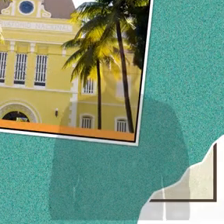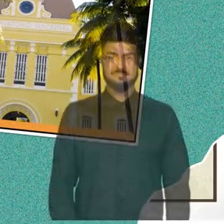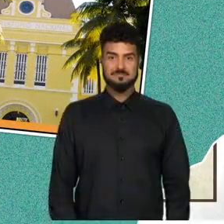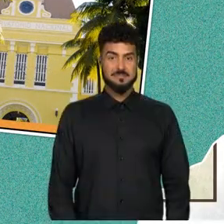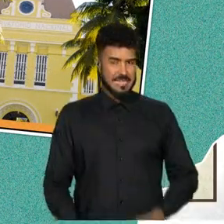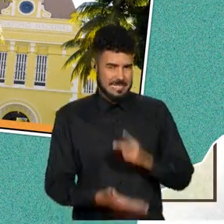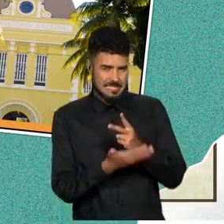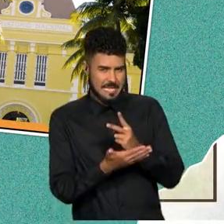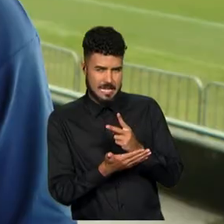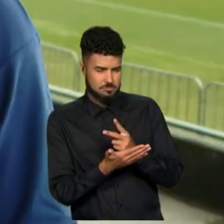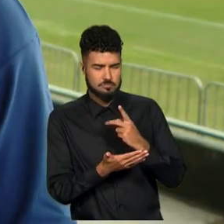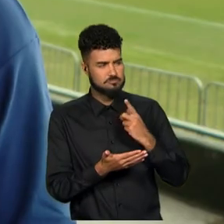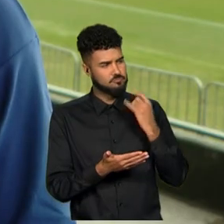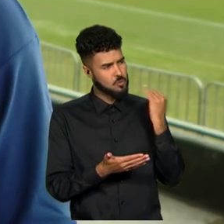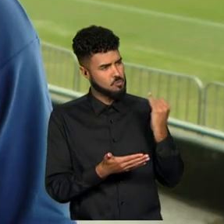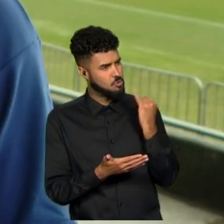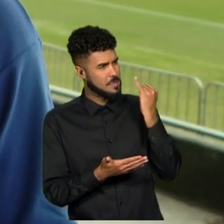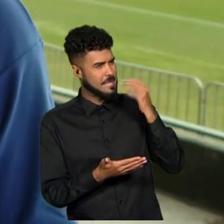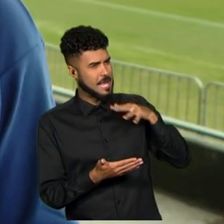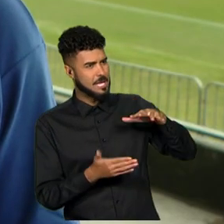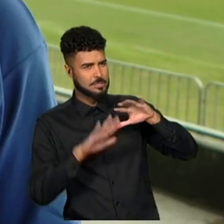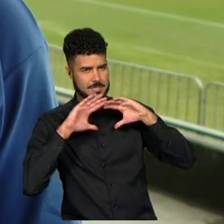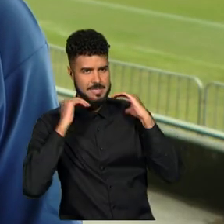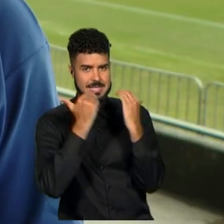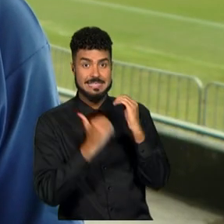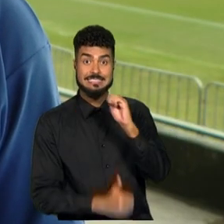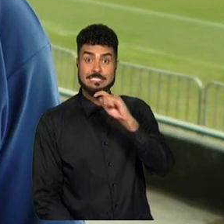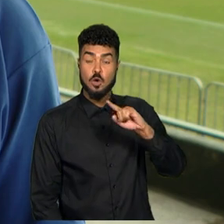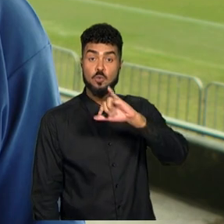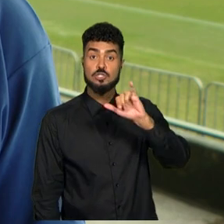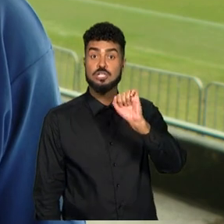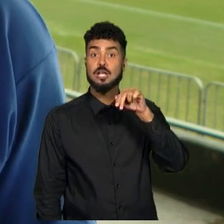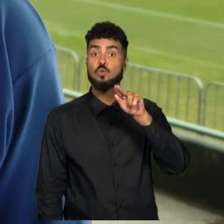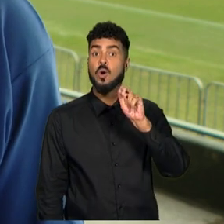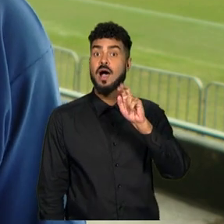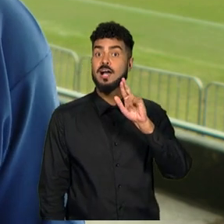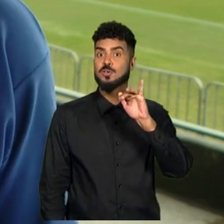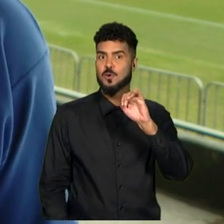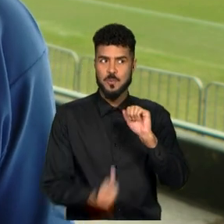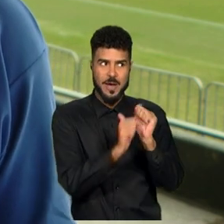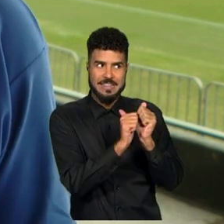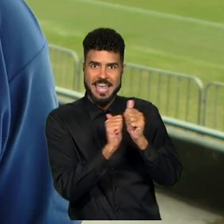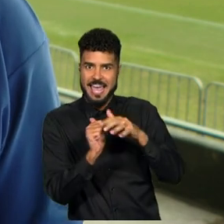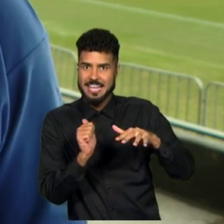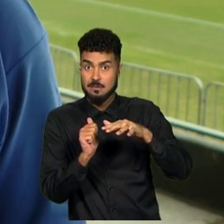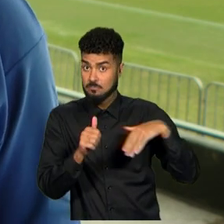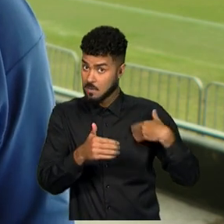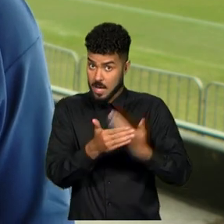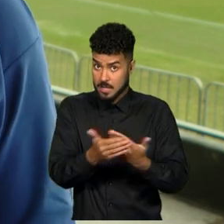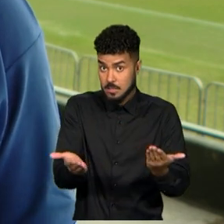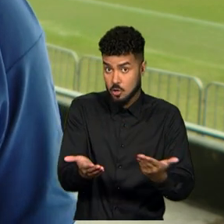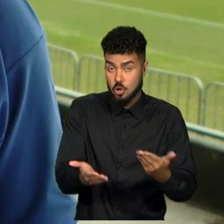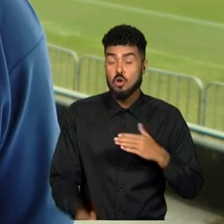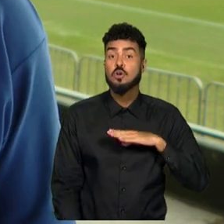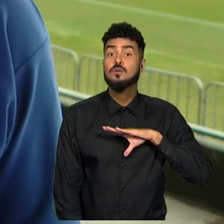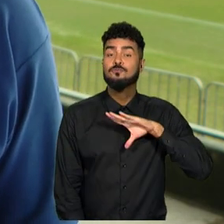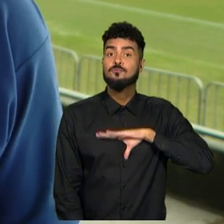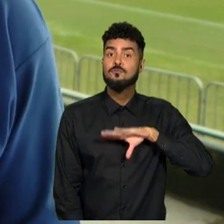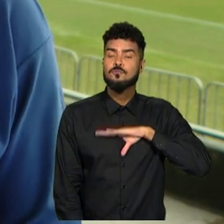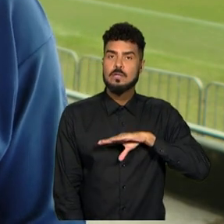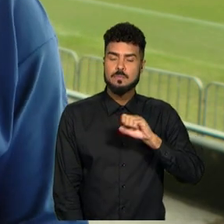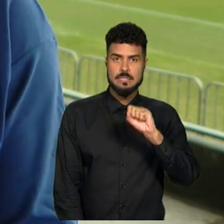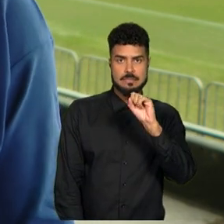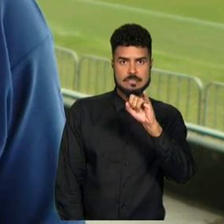Sempre foi muito importante, né, São Januário para os atletas, né? Até hoje isso acontece, né? Vasco, se